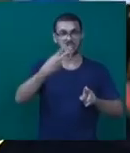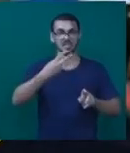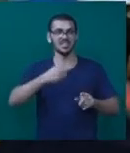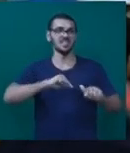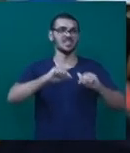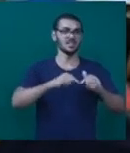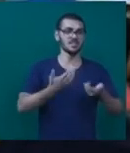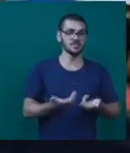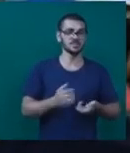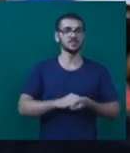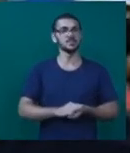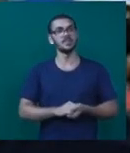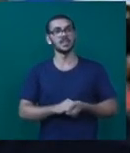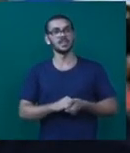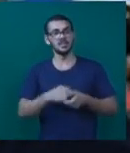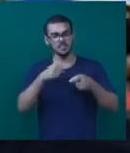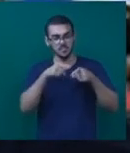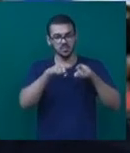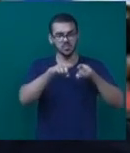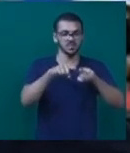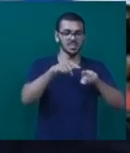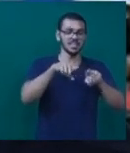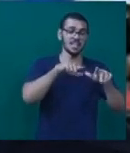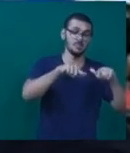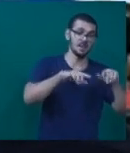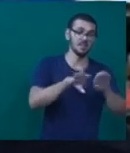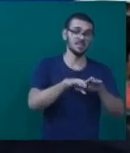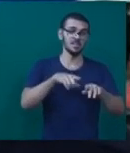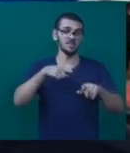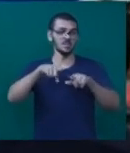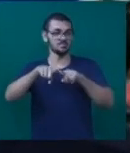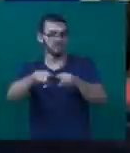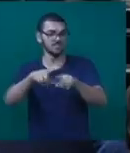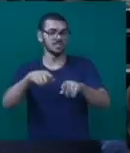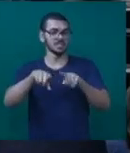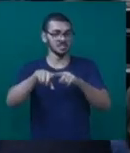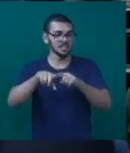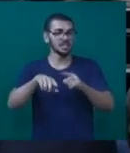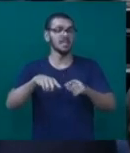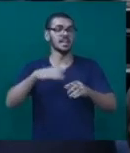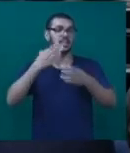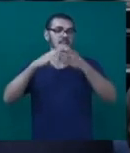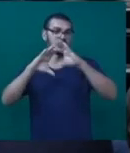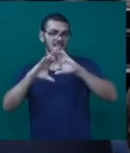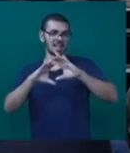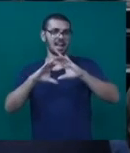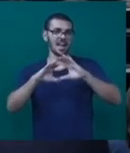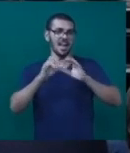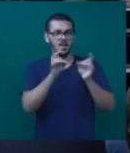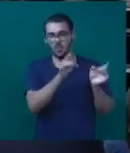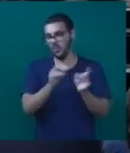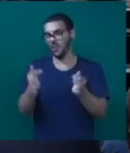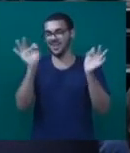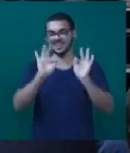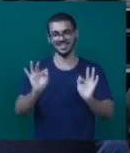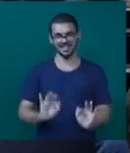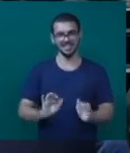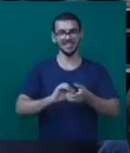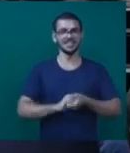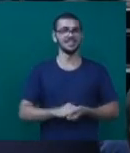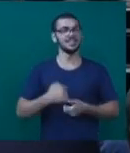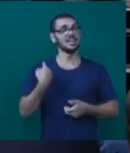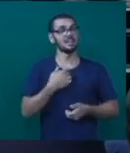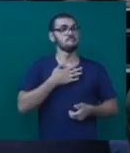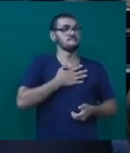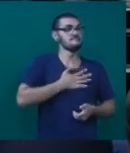com o hobby predileto. Cantar no coral deixa a rotina mais feliz. É uma coisa que eu sinto prazer e já